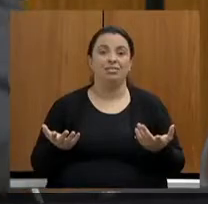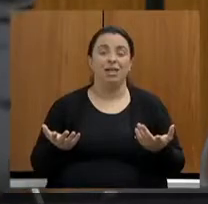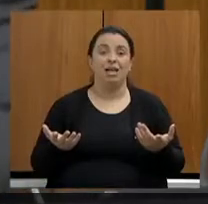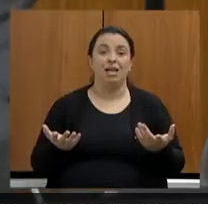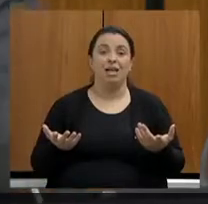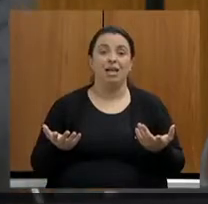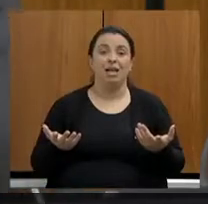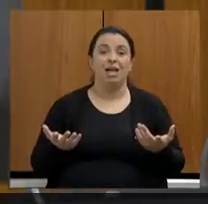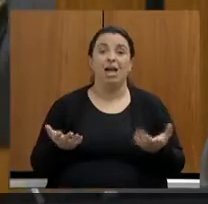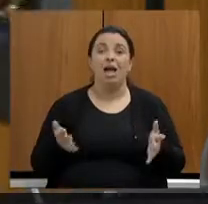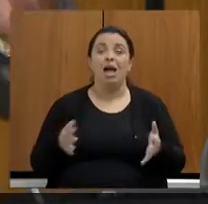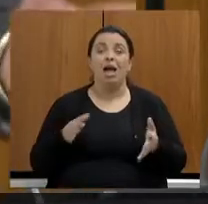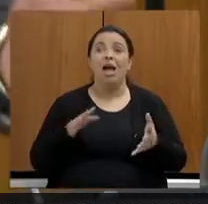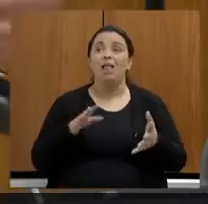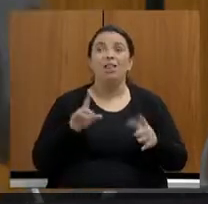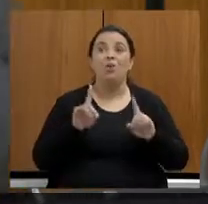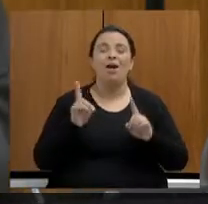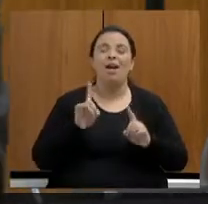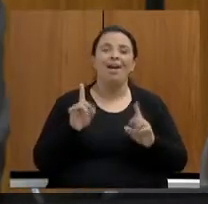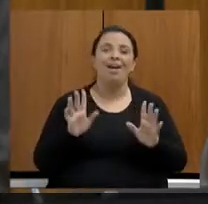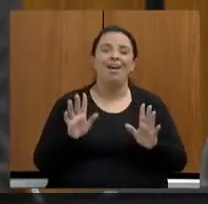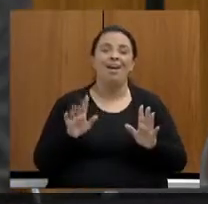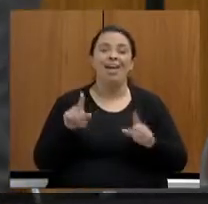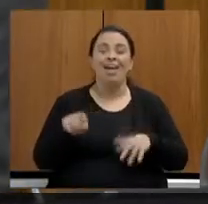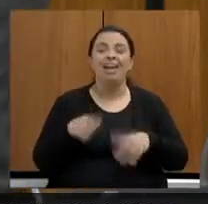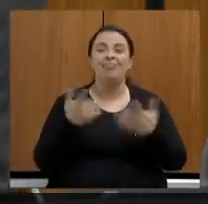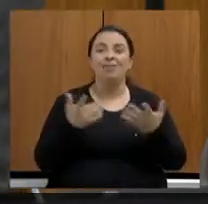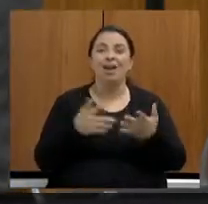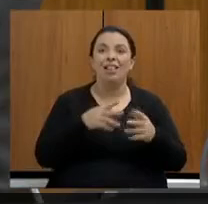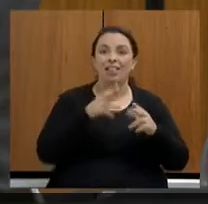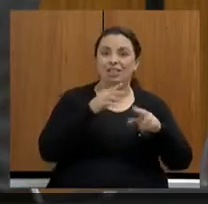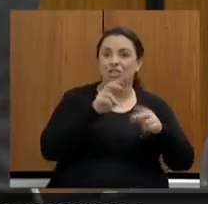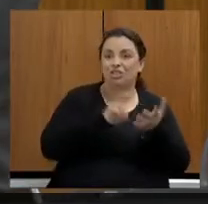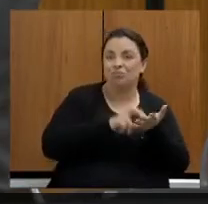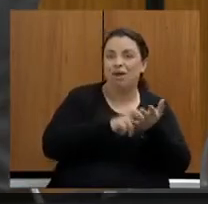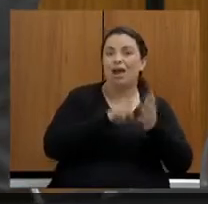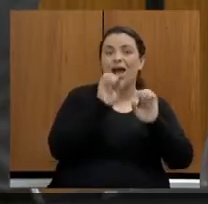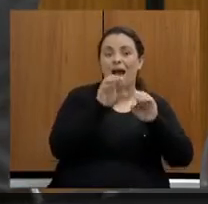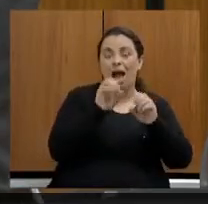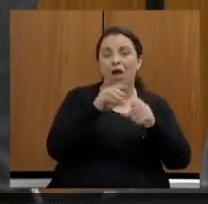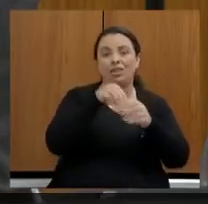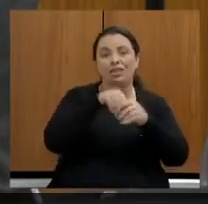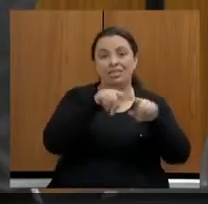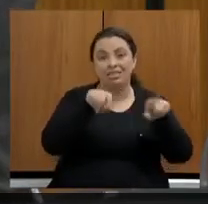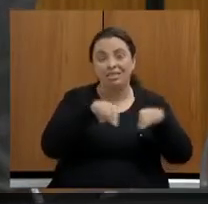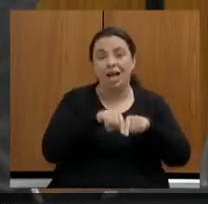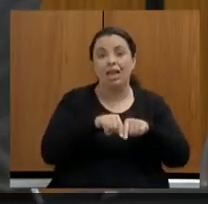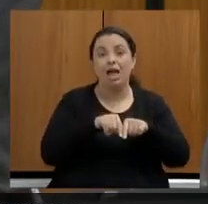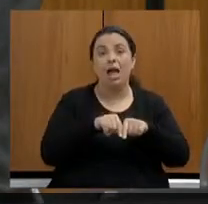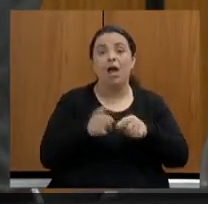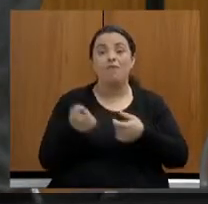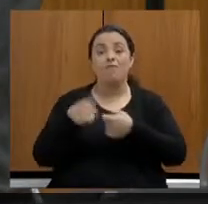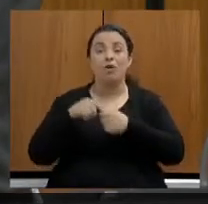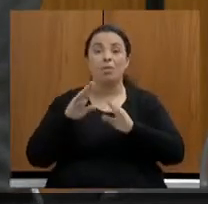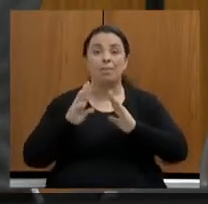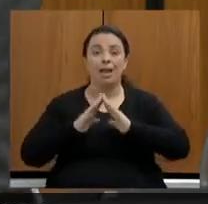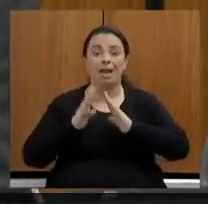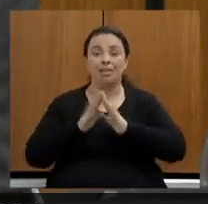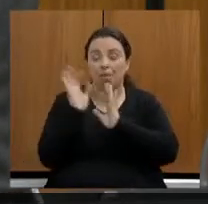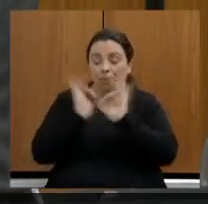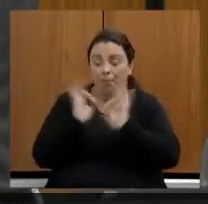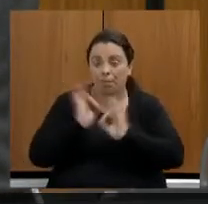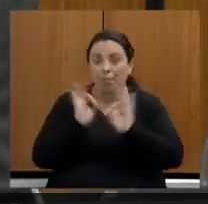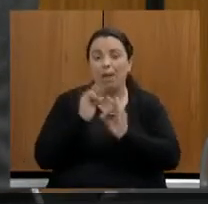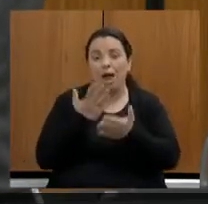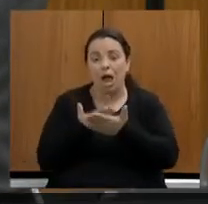quando ele vai para casa ele leva as suas matérias para serem Preparadas para o outro dia então eu tô pedindo